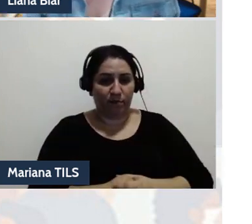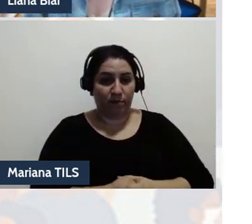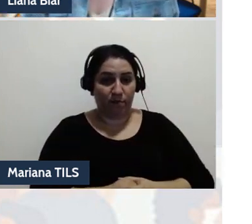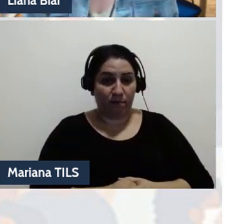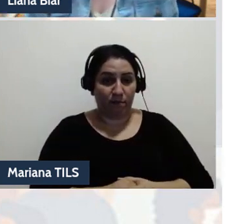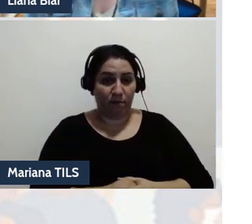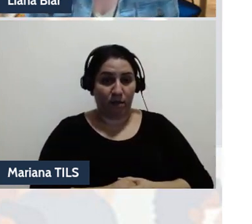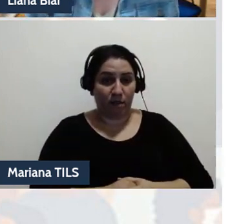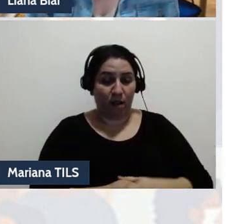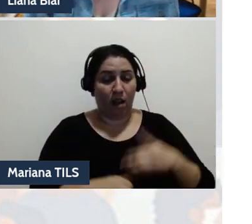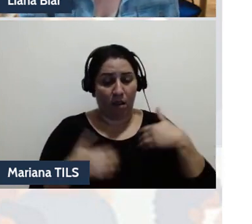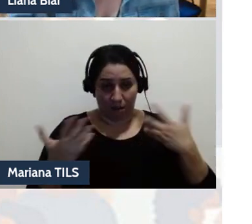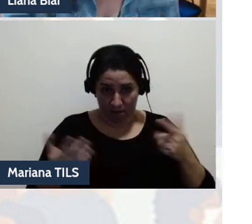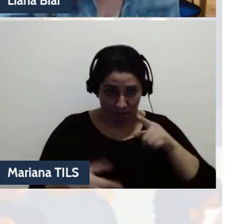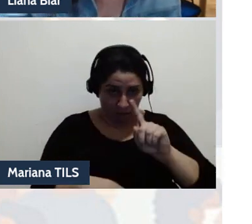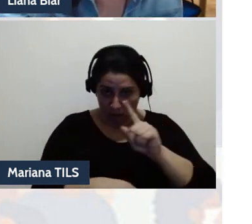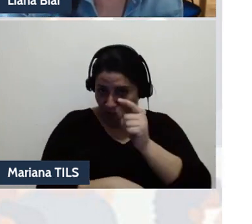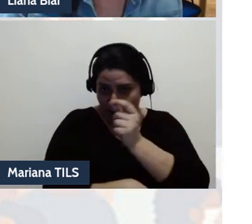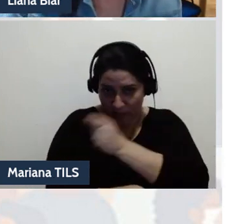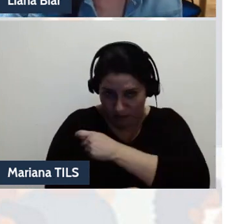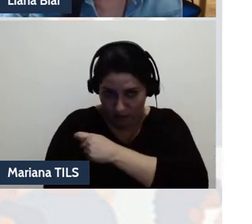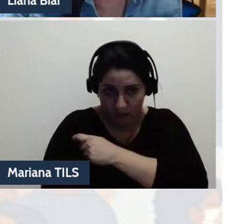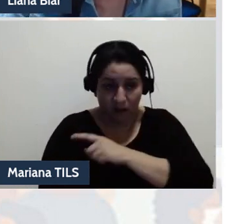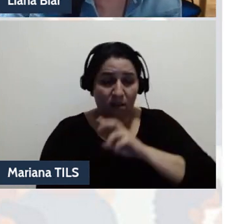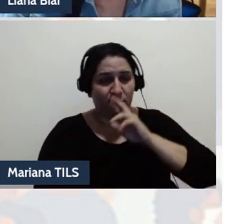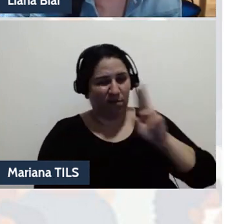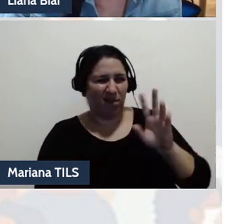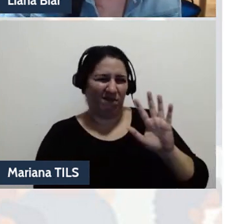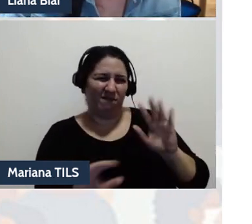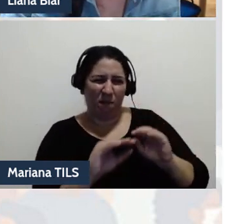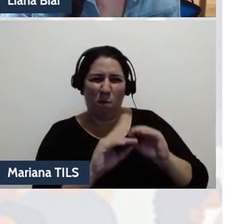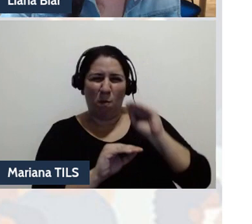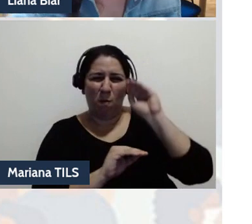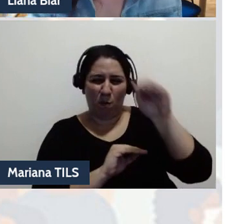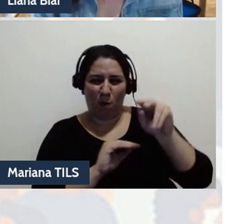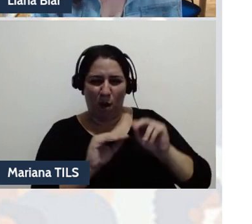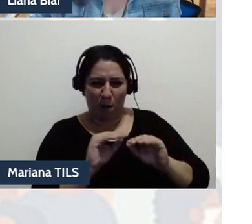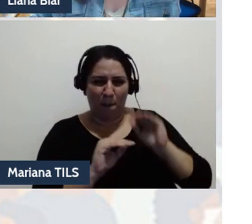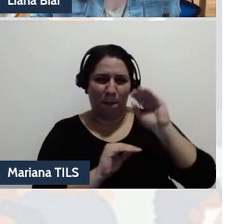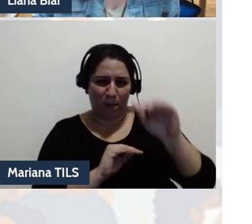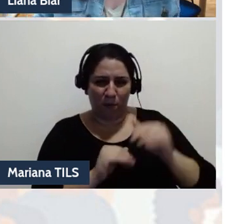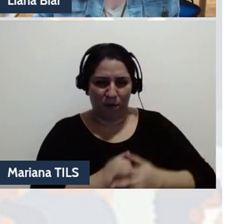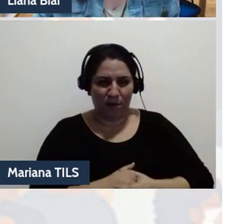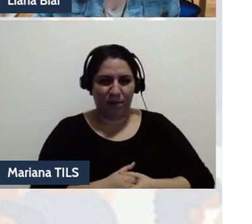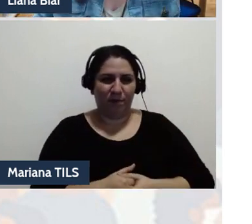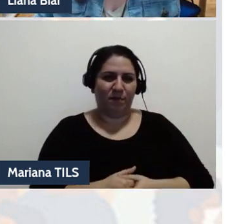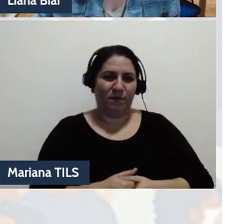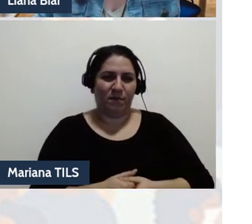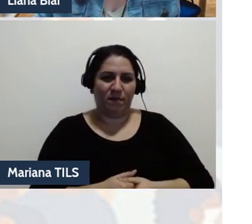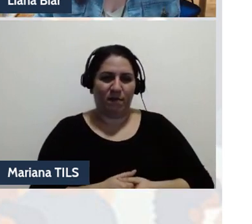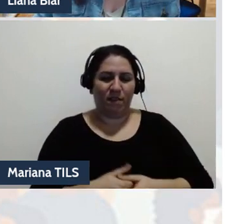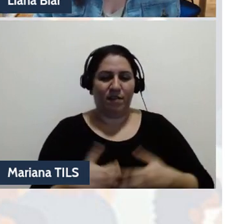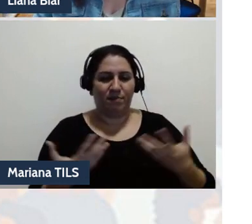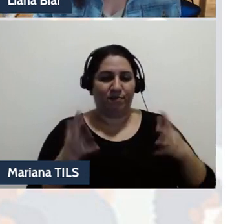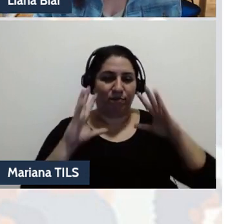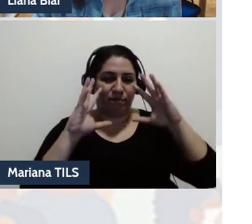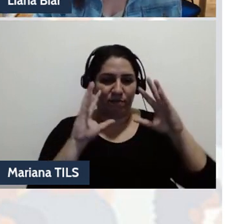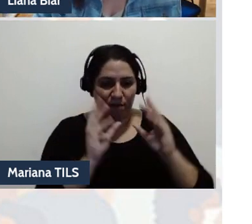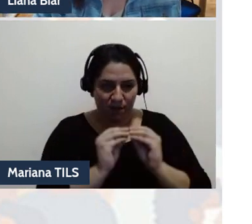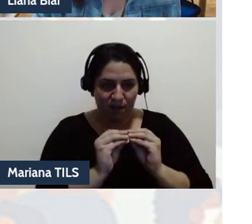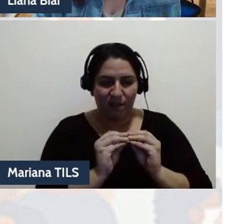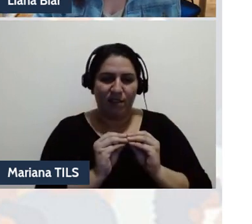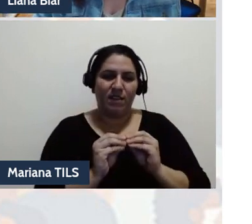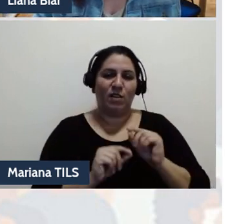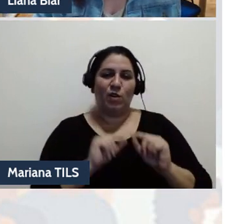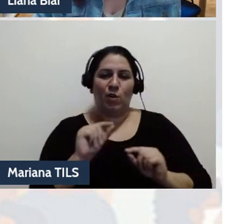Aí eu digo, tá. Aí você não se vacinou? E ela diz, vamos pular essa parte? Bom, fechando